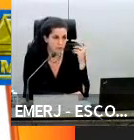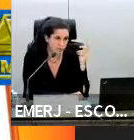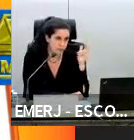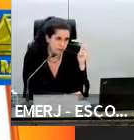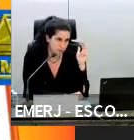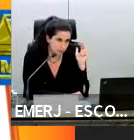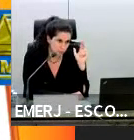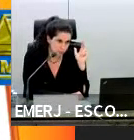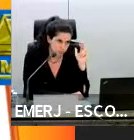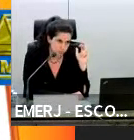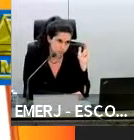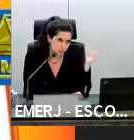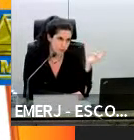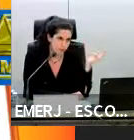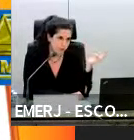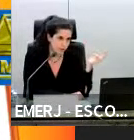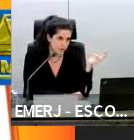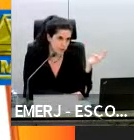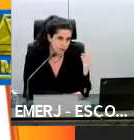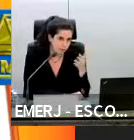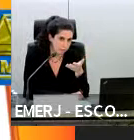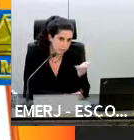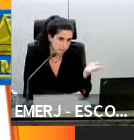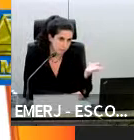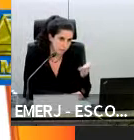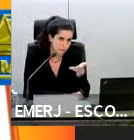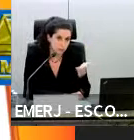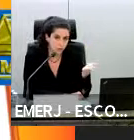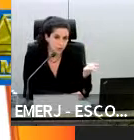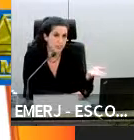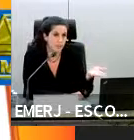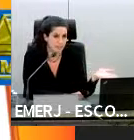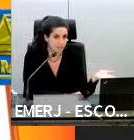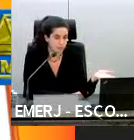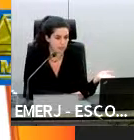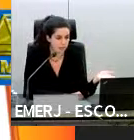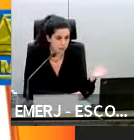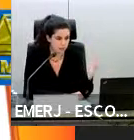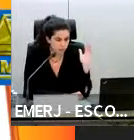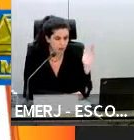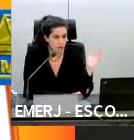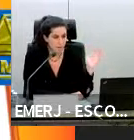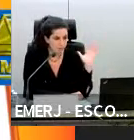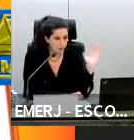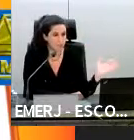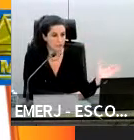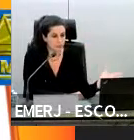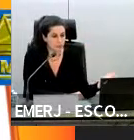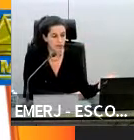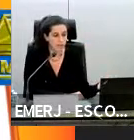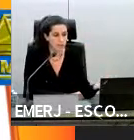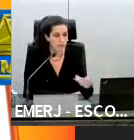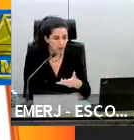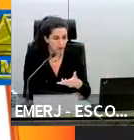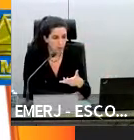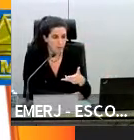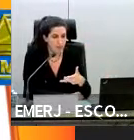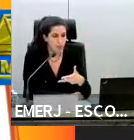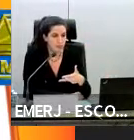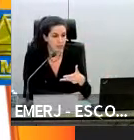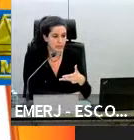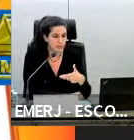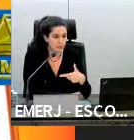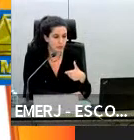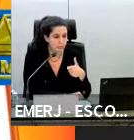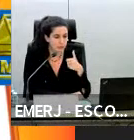da diminuição da violência, né? Diminuição do ajuizamento de casos. Então, para o Poder Judiciário, houve